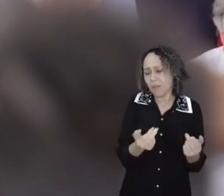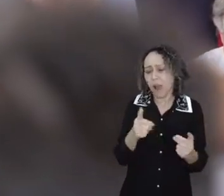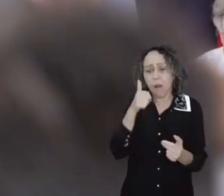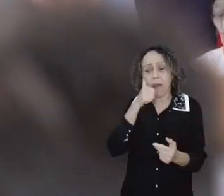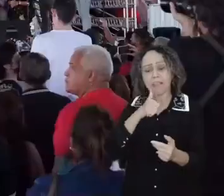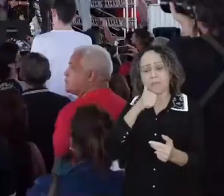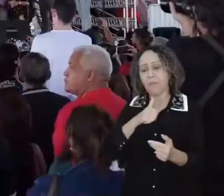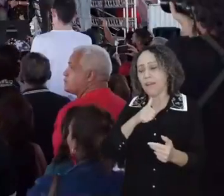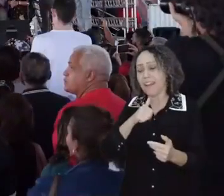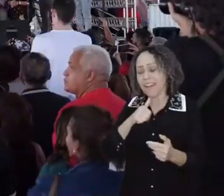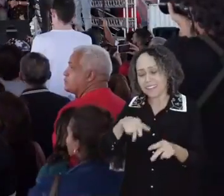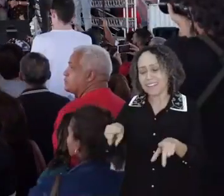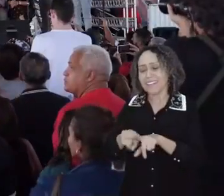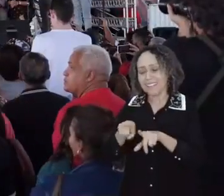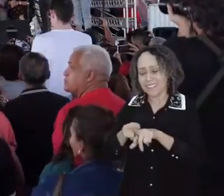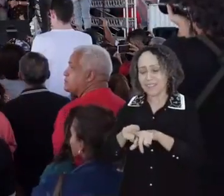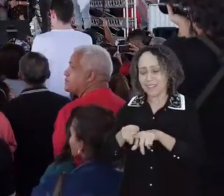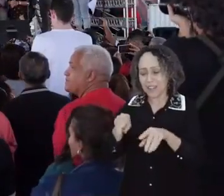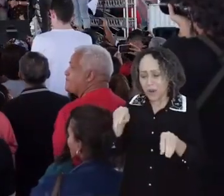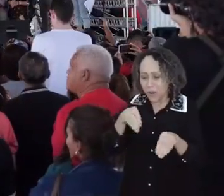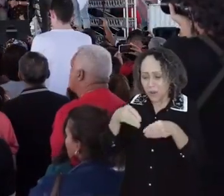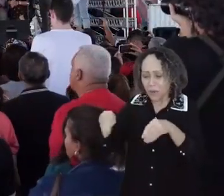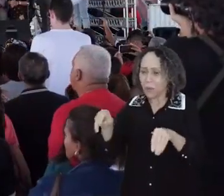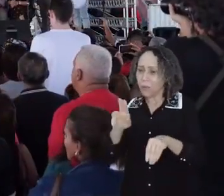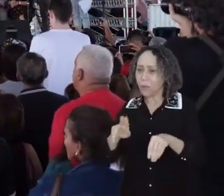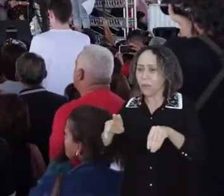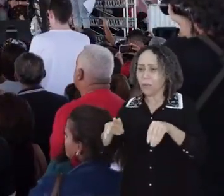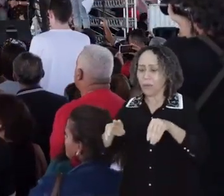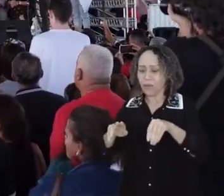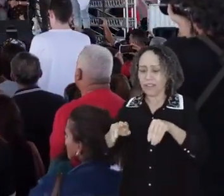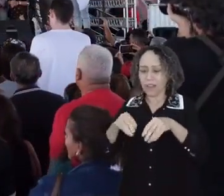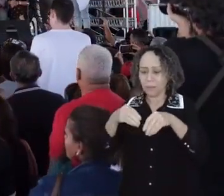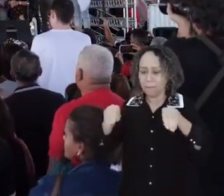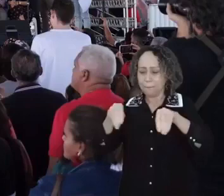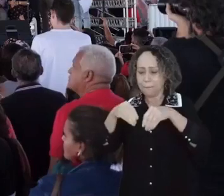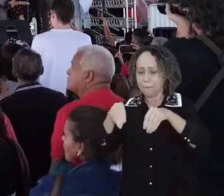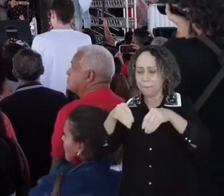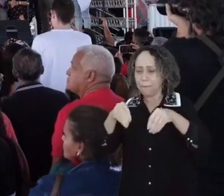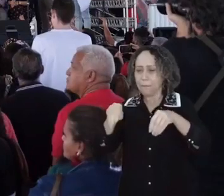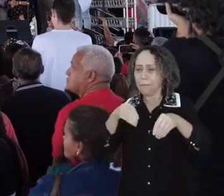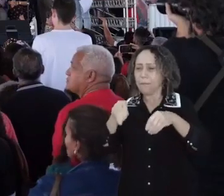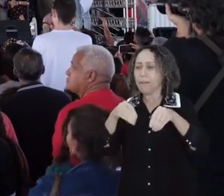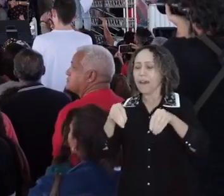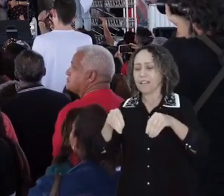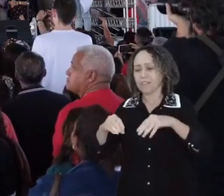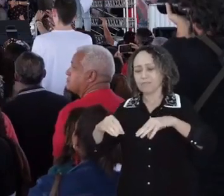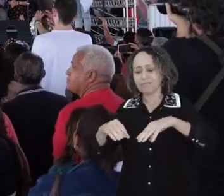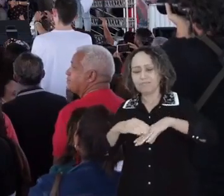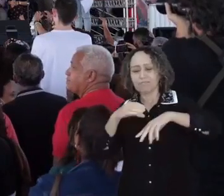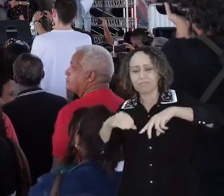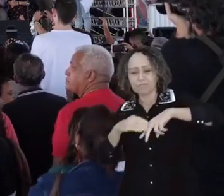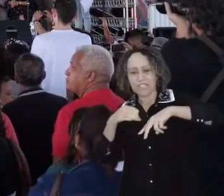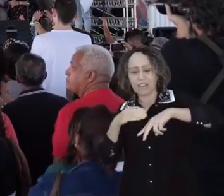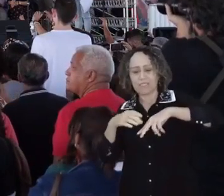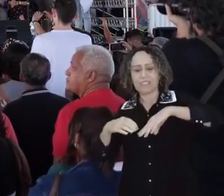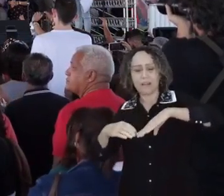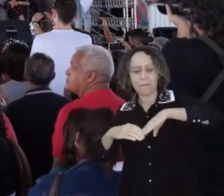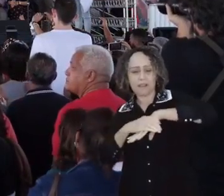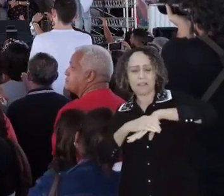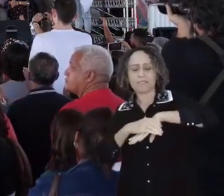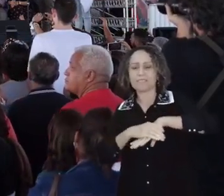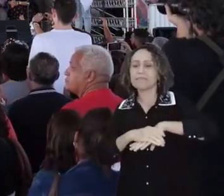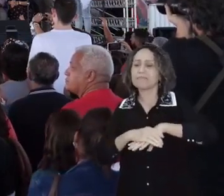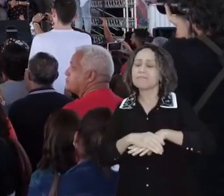limpo. Então, lá não tinha nenhuma rua asfaltada. Lá não tinha rede de esgoto. E